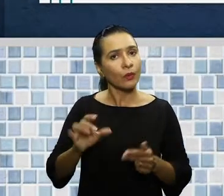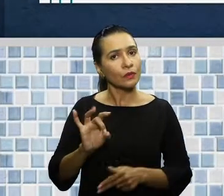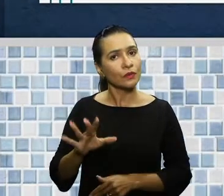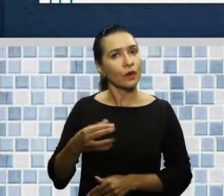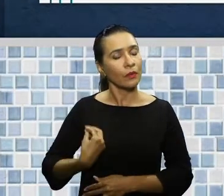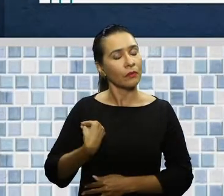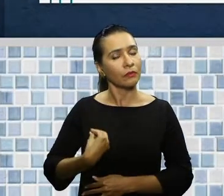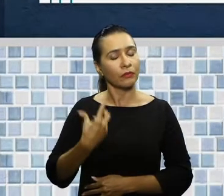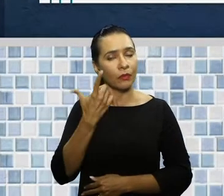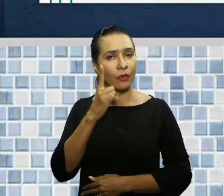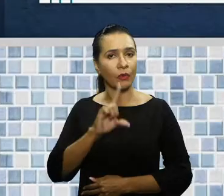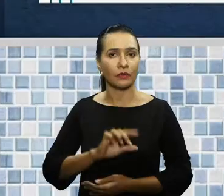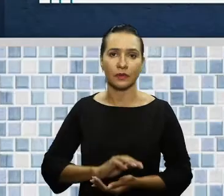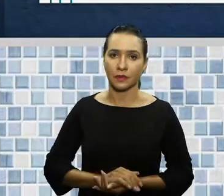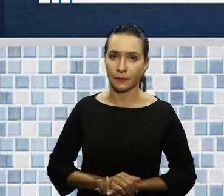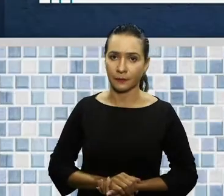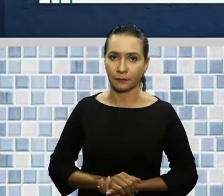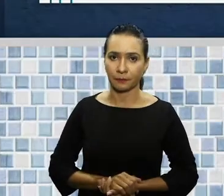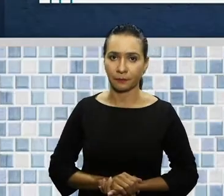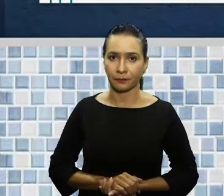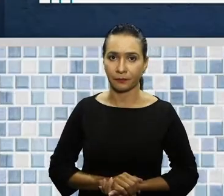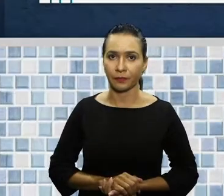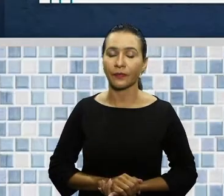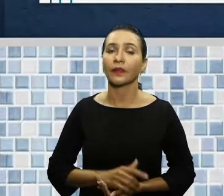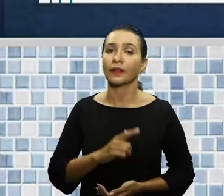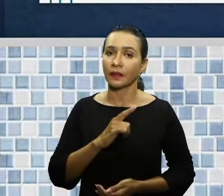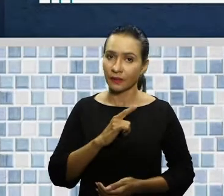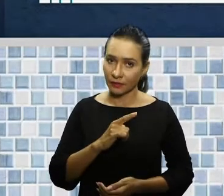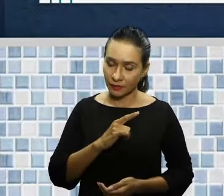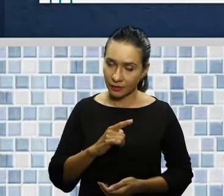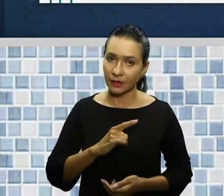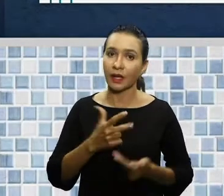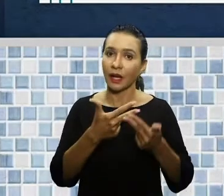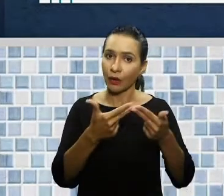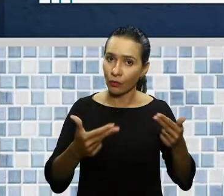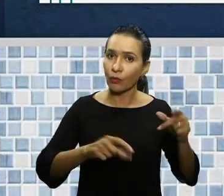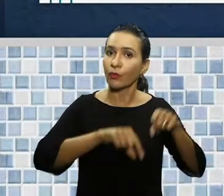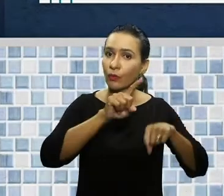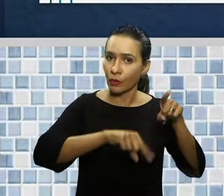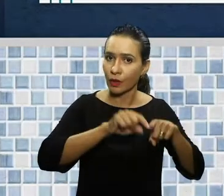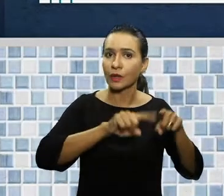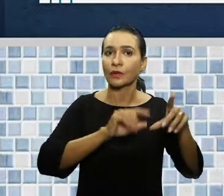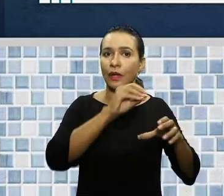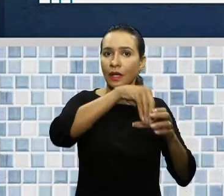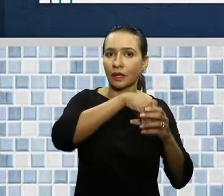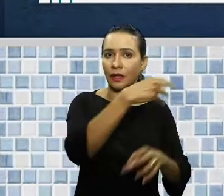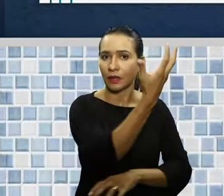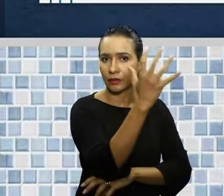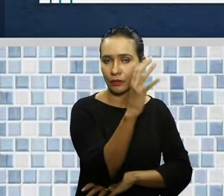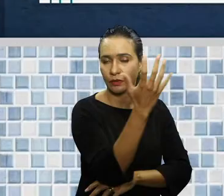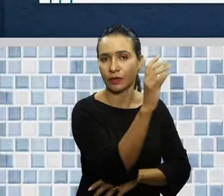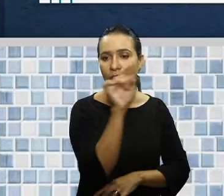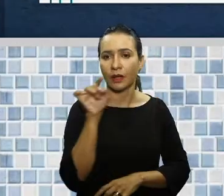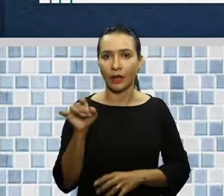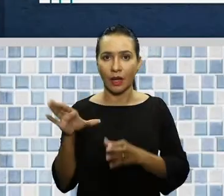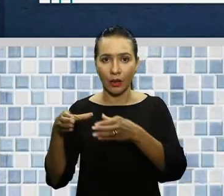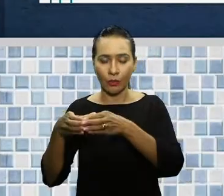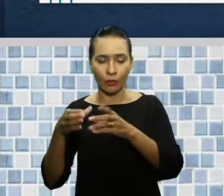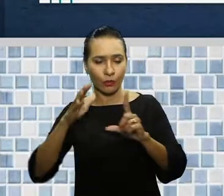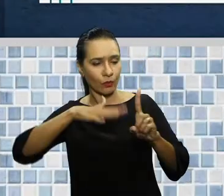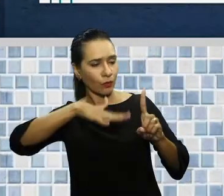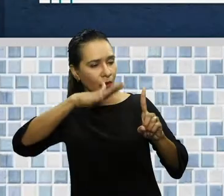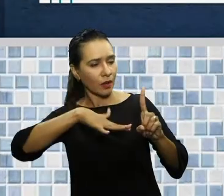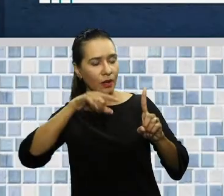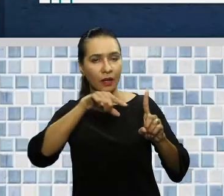os recursos. Então, alguns elementos da natureza eram vistos até como divindades por esses